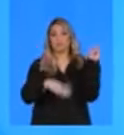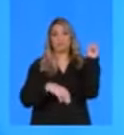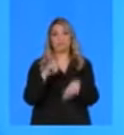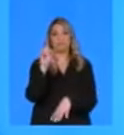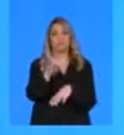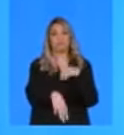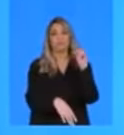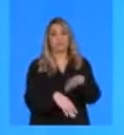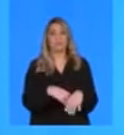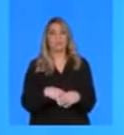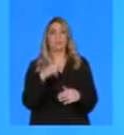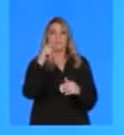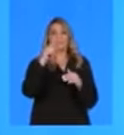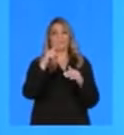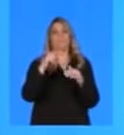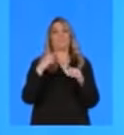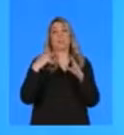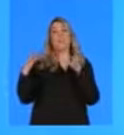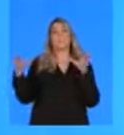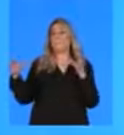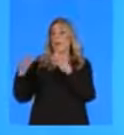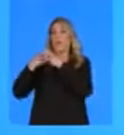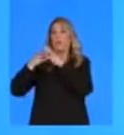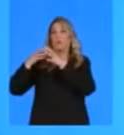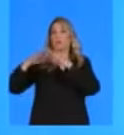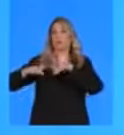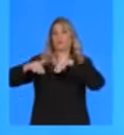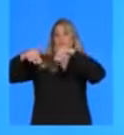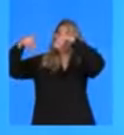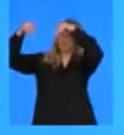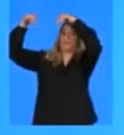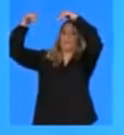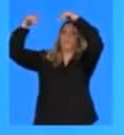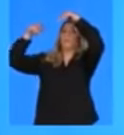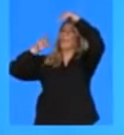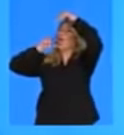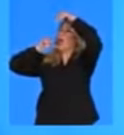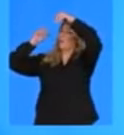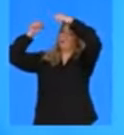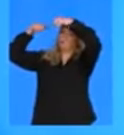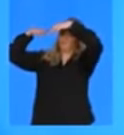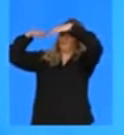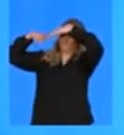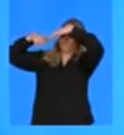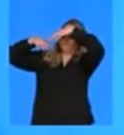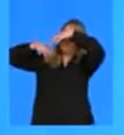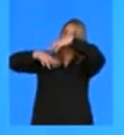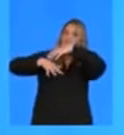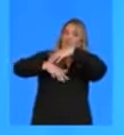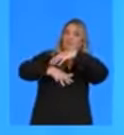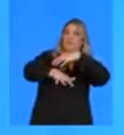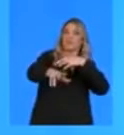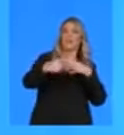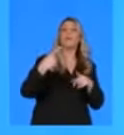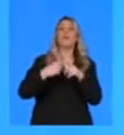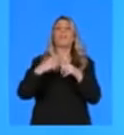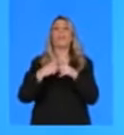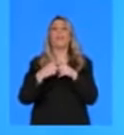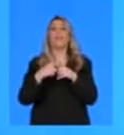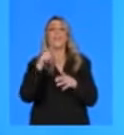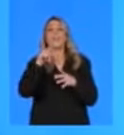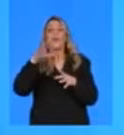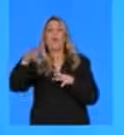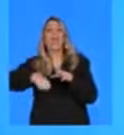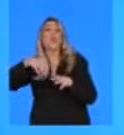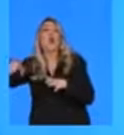vezes desce de bairros altos na época da chuva quando demoram a ser recolhidos e nós tratamos isso aqui numa pergunta anterior